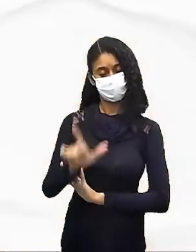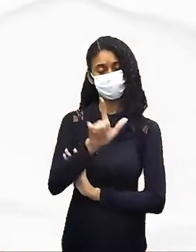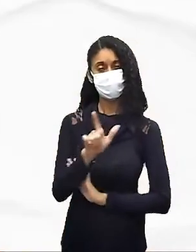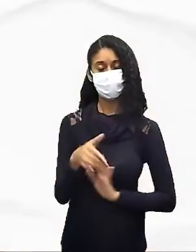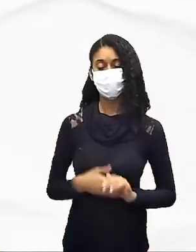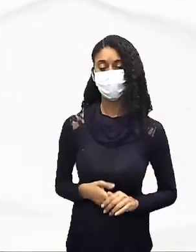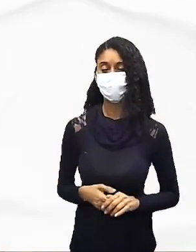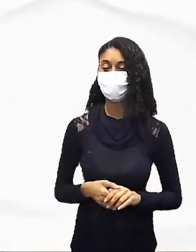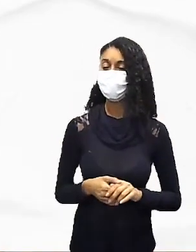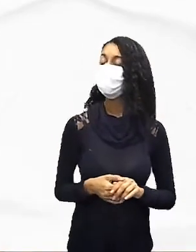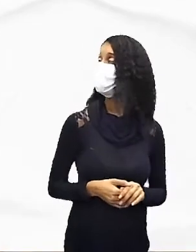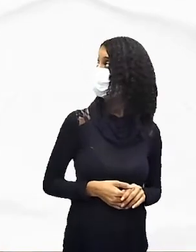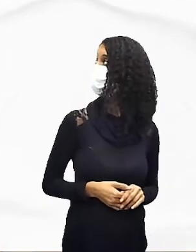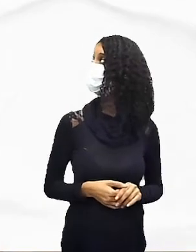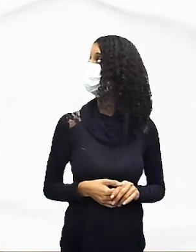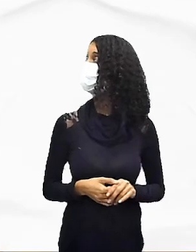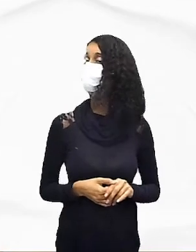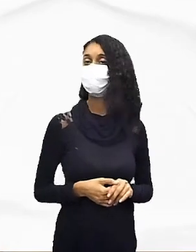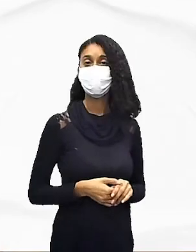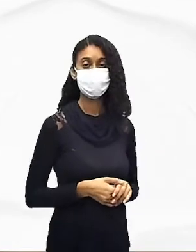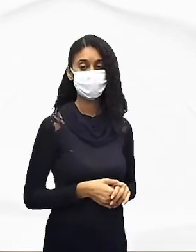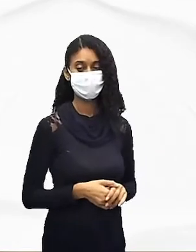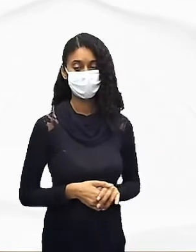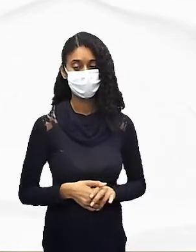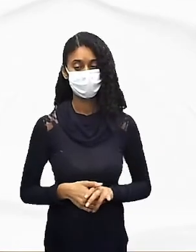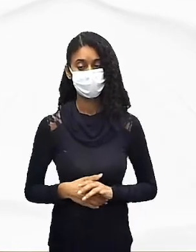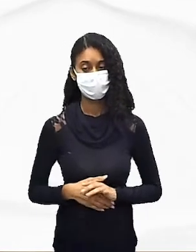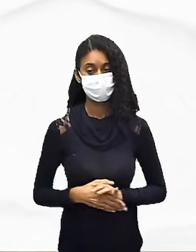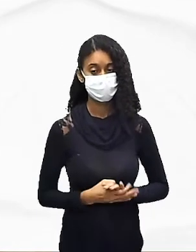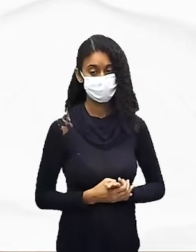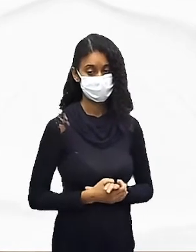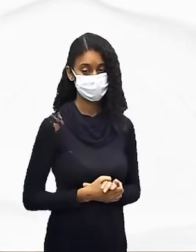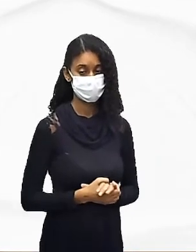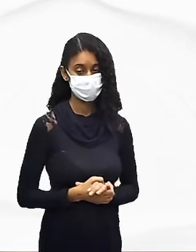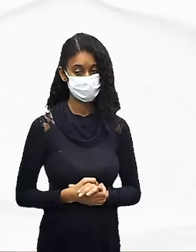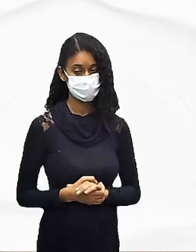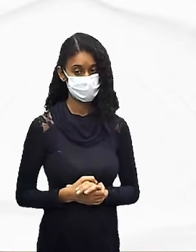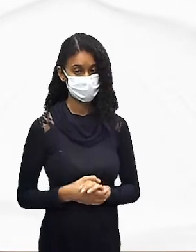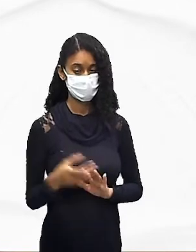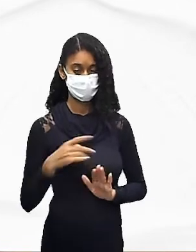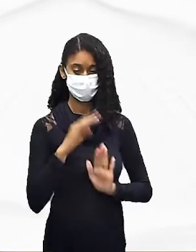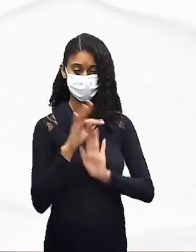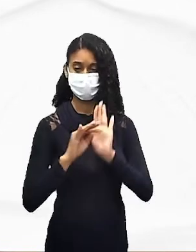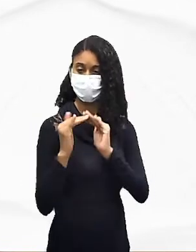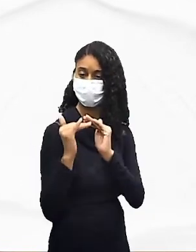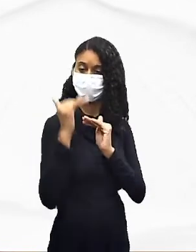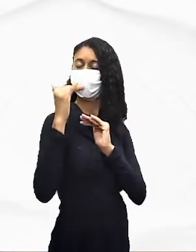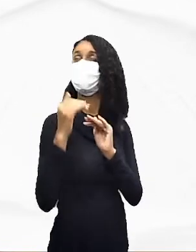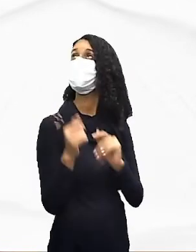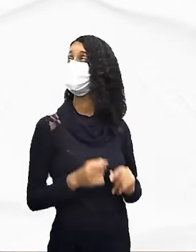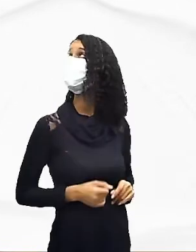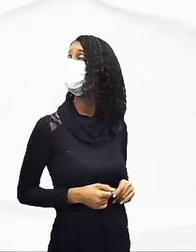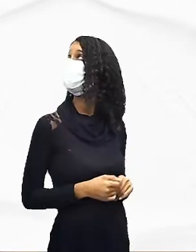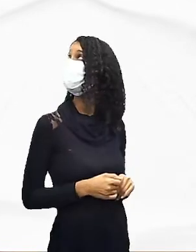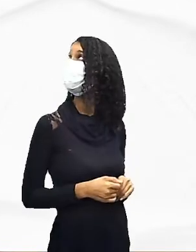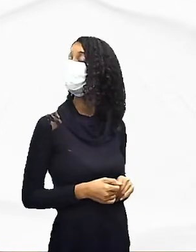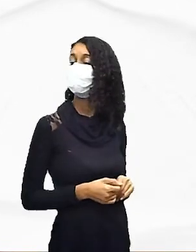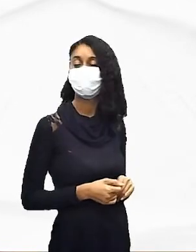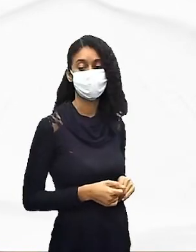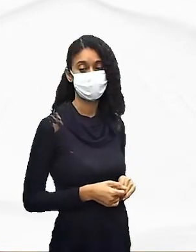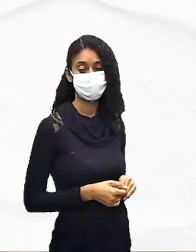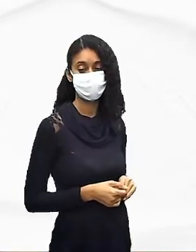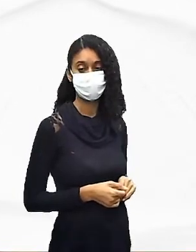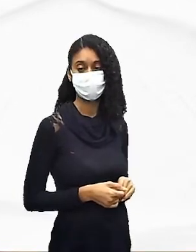fechar a telinha agora para que a gente possa ler. Tivemos que subir um pouquinho o texto aí para poder ele caber na nossa tela,